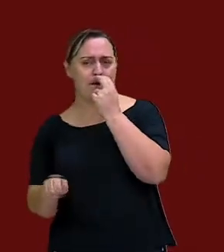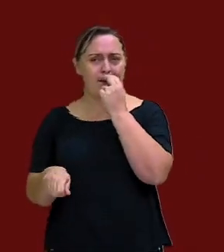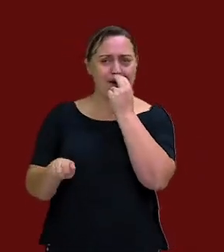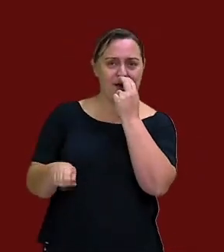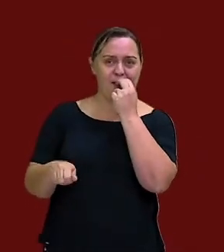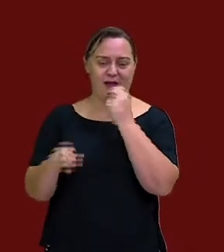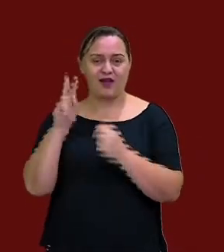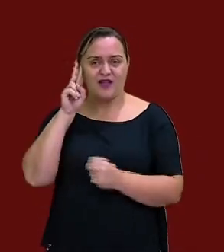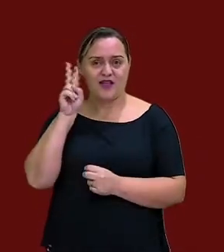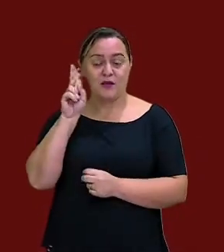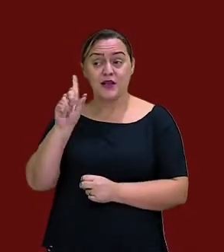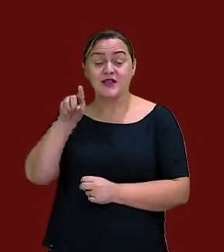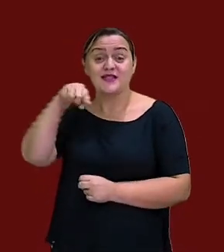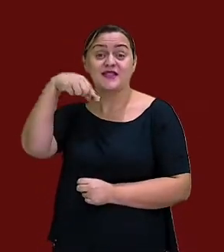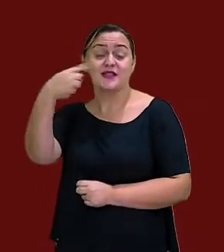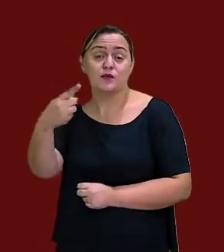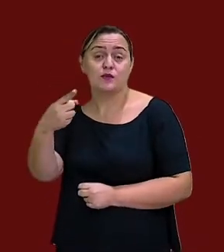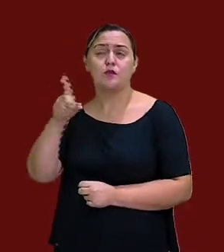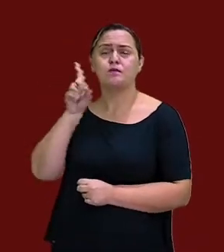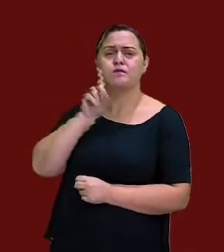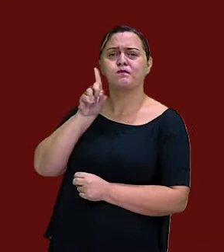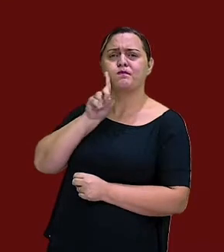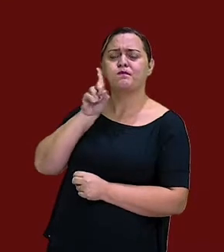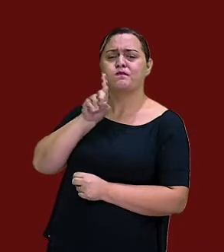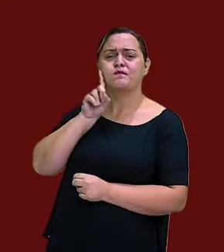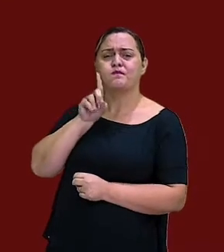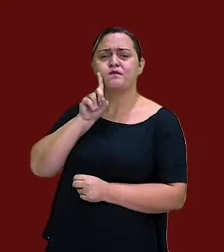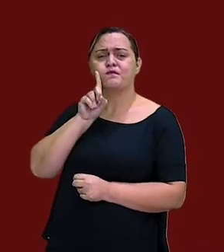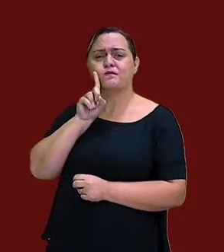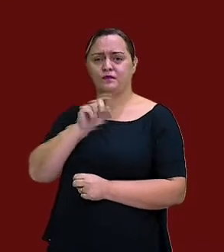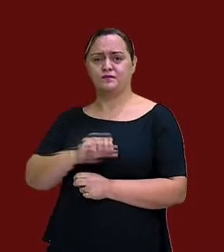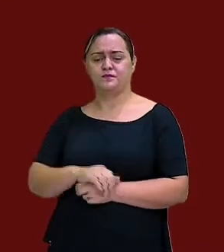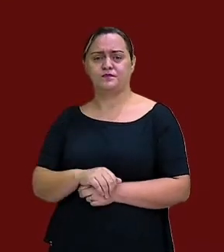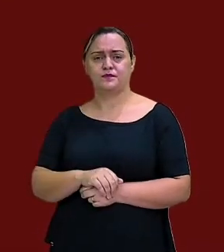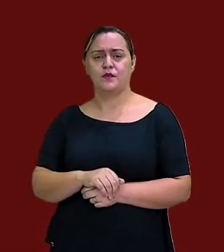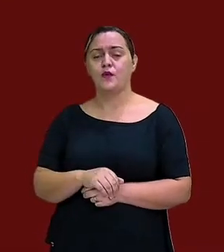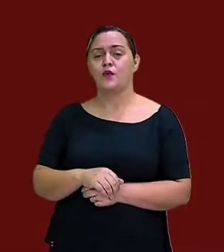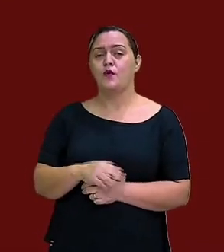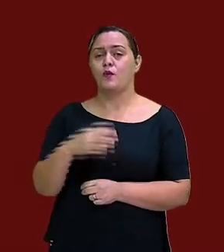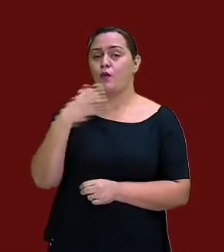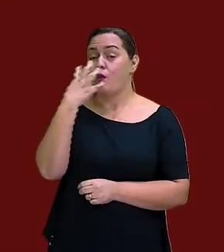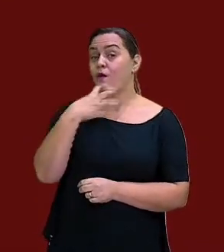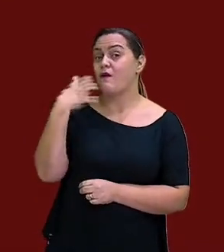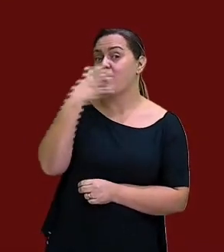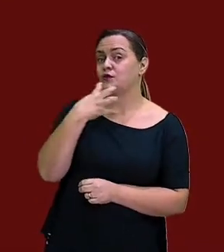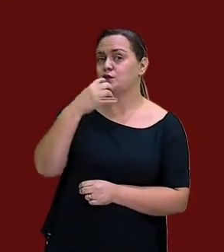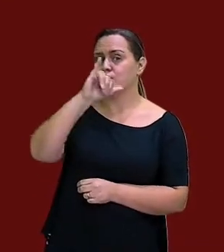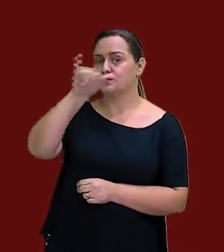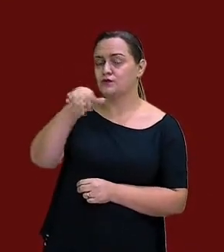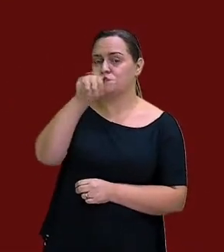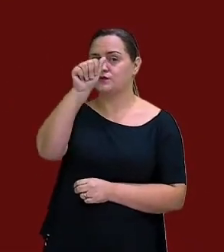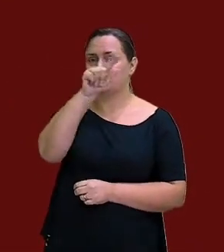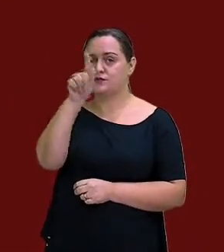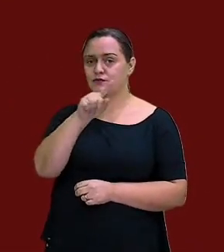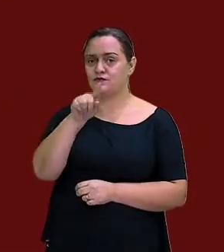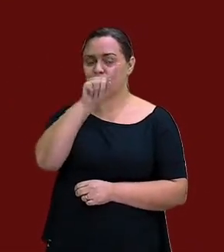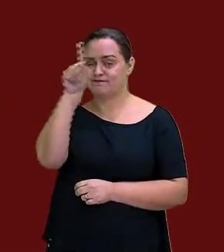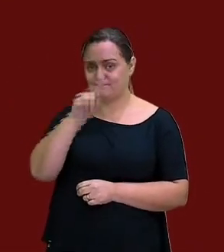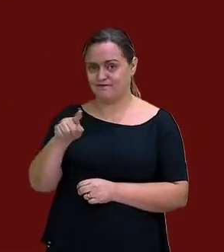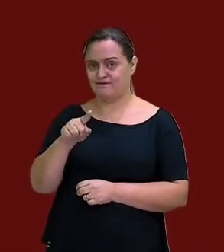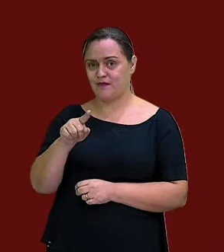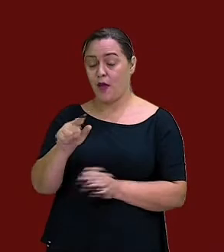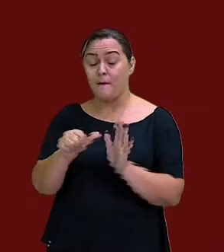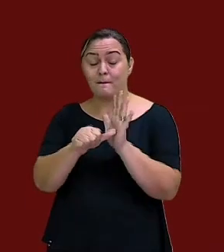cinema falado, que foi, qual o nome do filme, gente? O Cantor de Jazz. Foi o primeiro filme falado da história